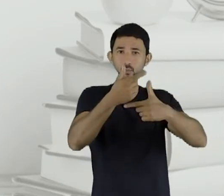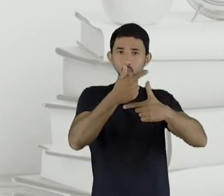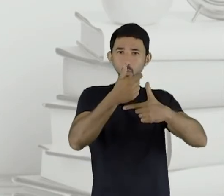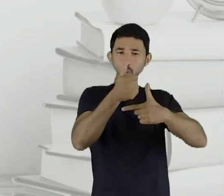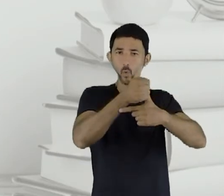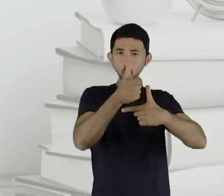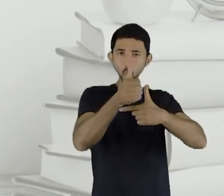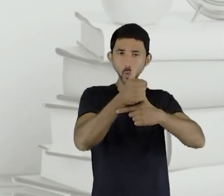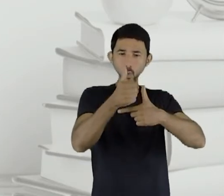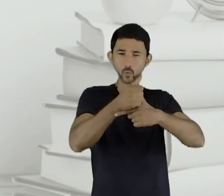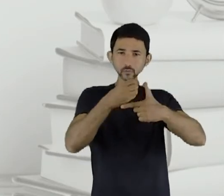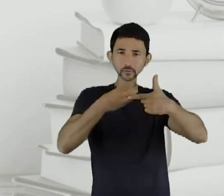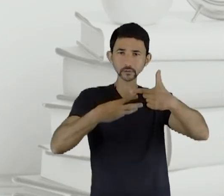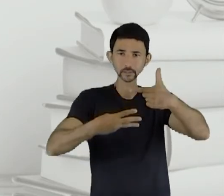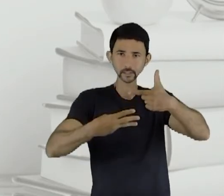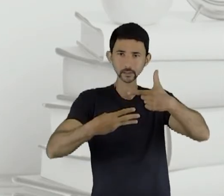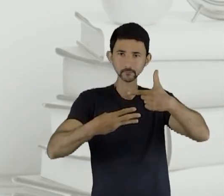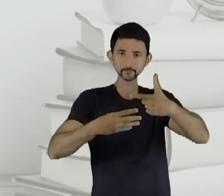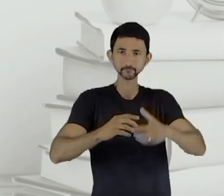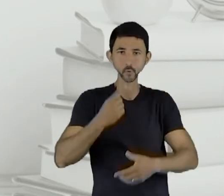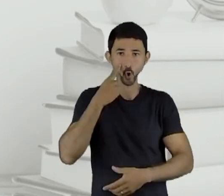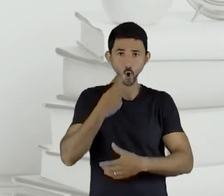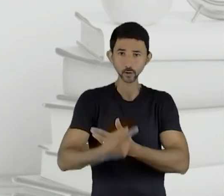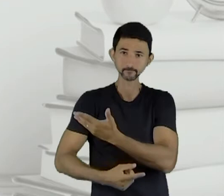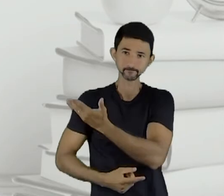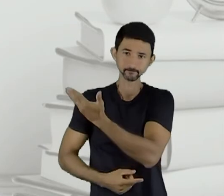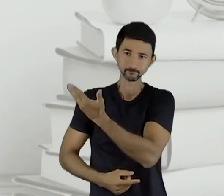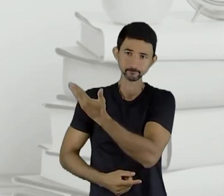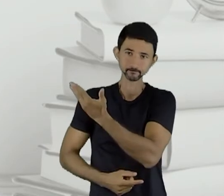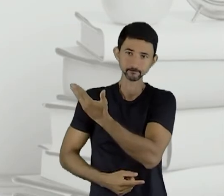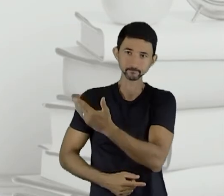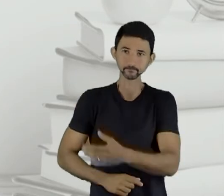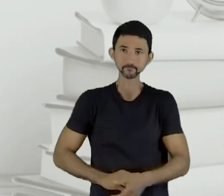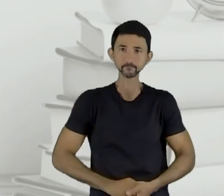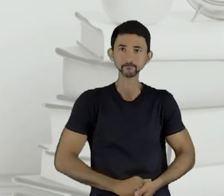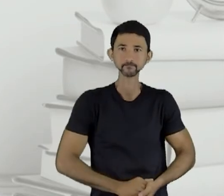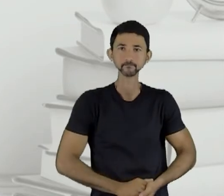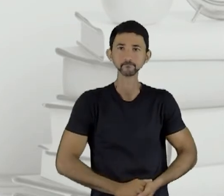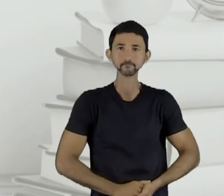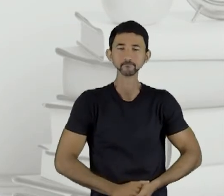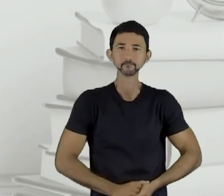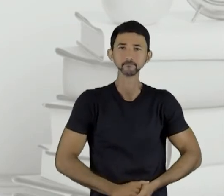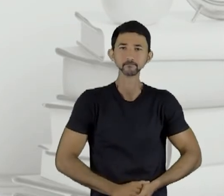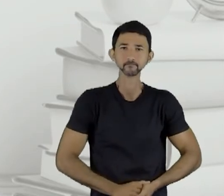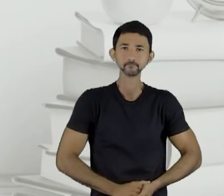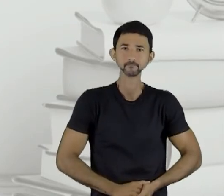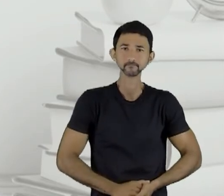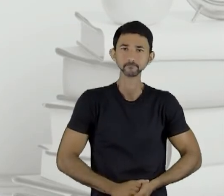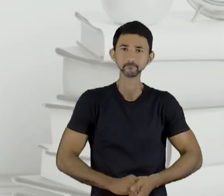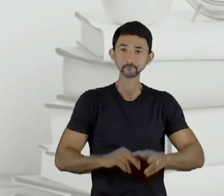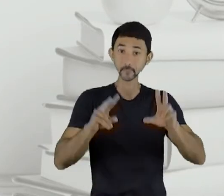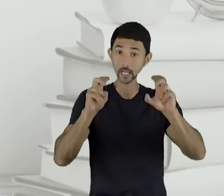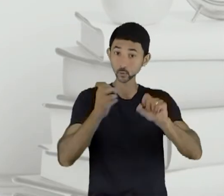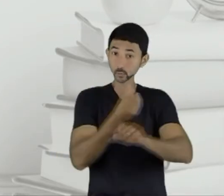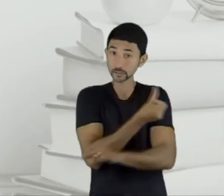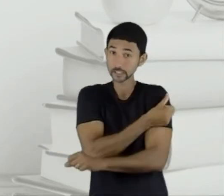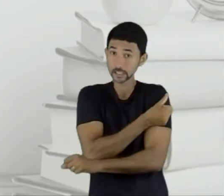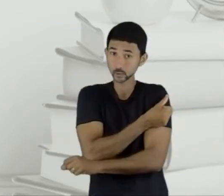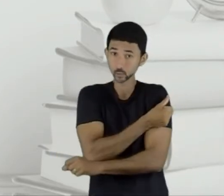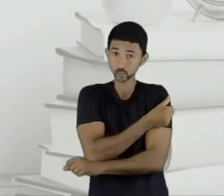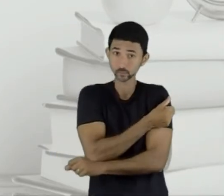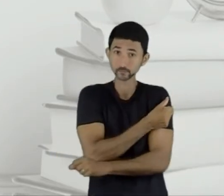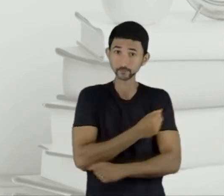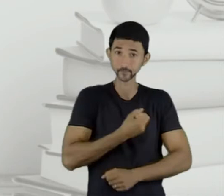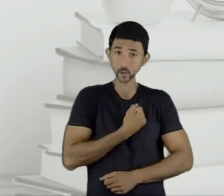Vamos escrever o número menos 11 terços na forma mista. Opa, conteúdo do 6º, 7º ano, número misto, né?